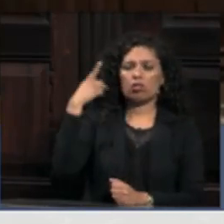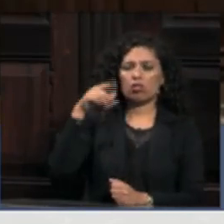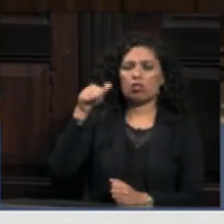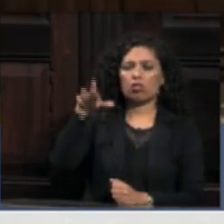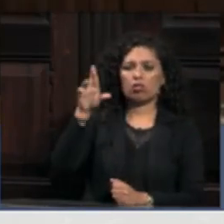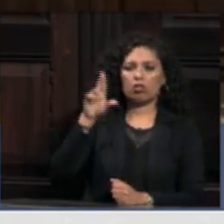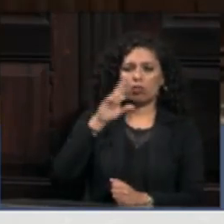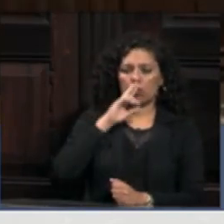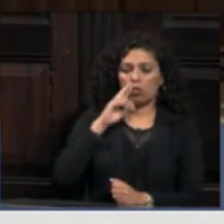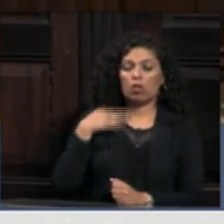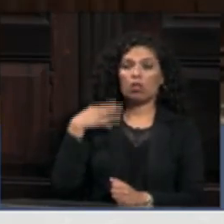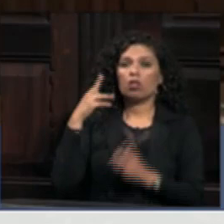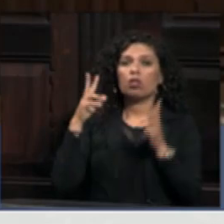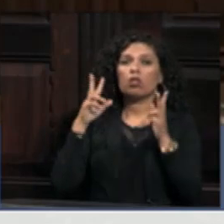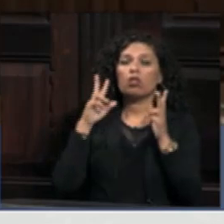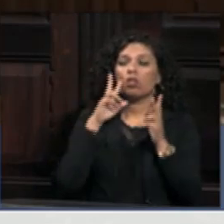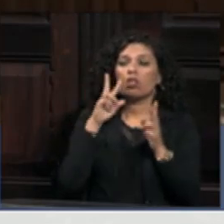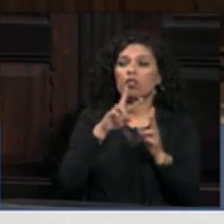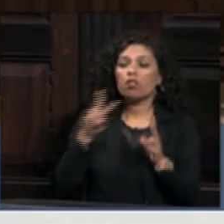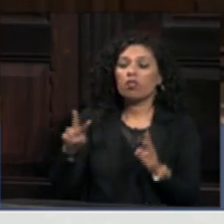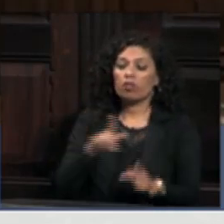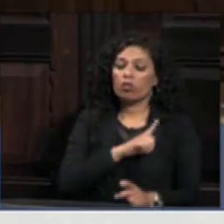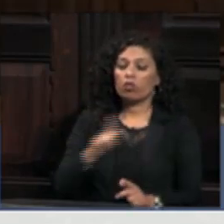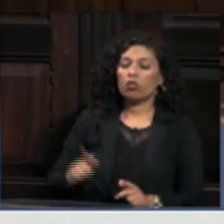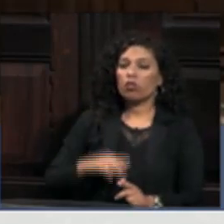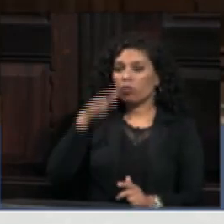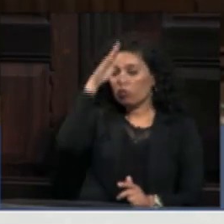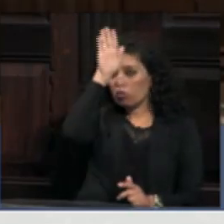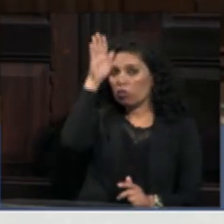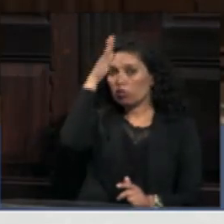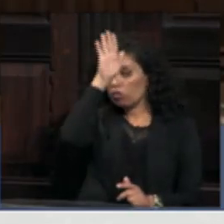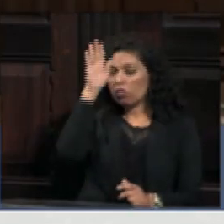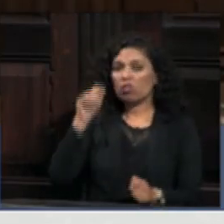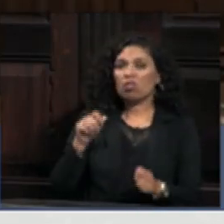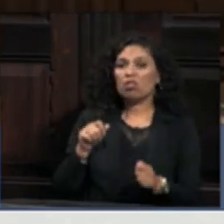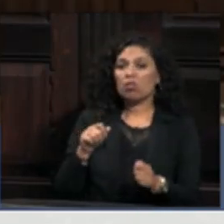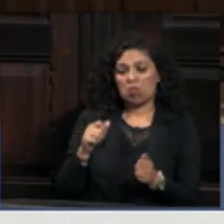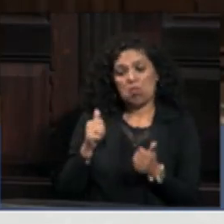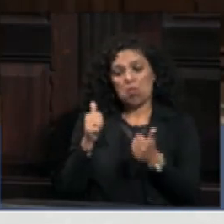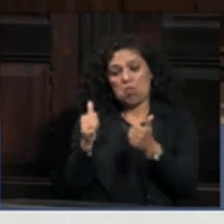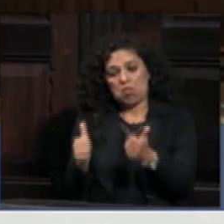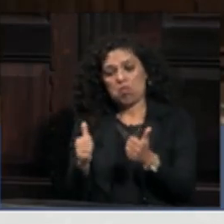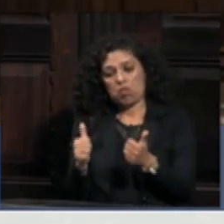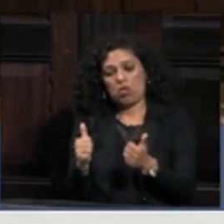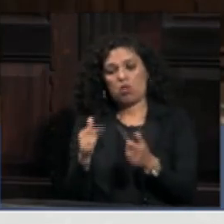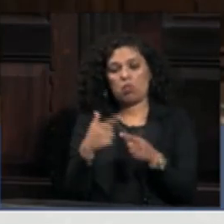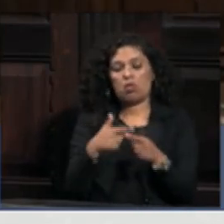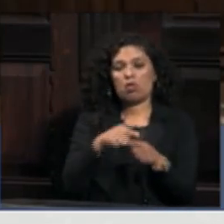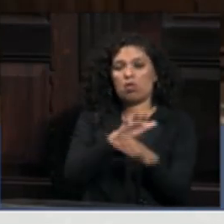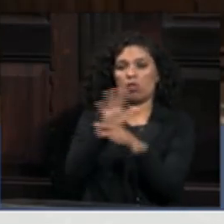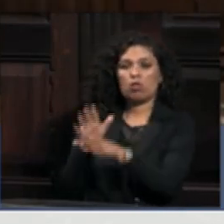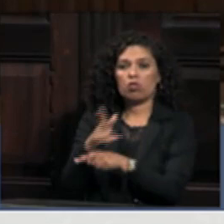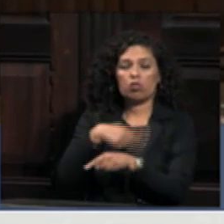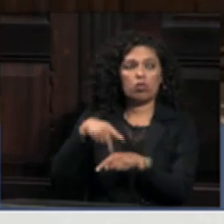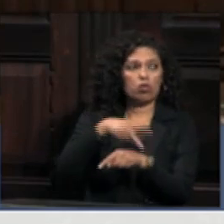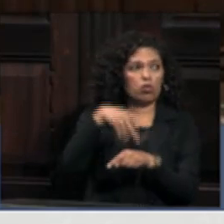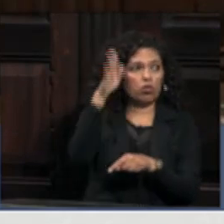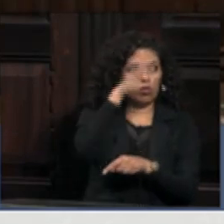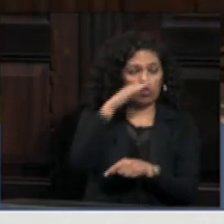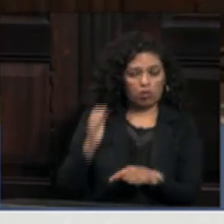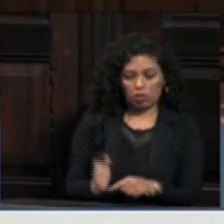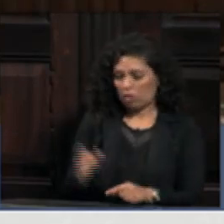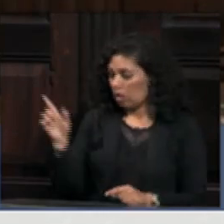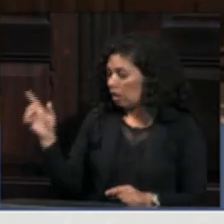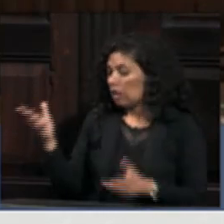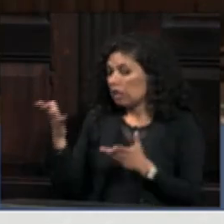governo Bolsonaro dê certo, para bem do Brasil. Eu quero que o governo do Wilson